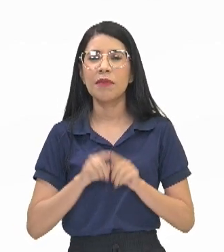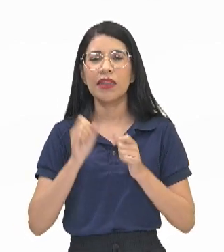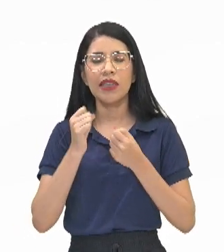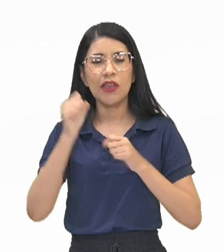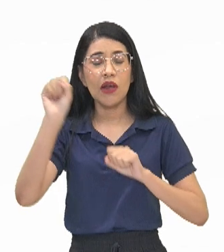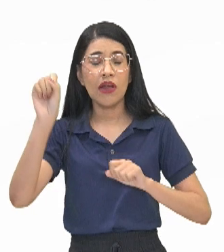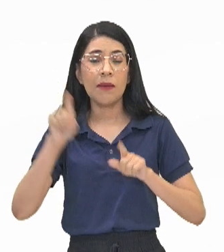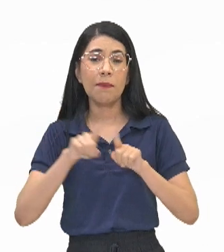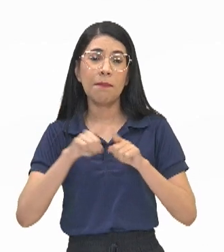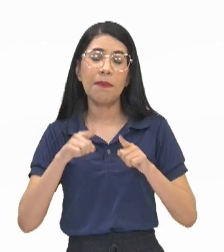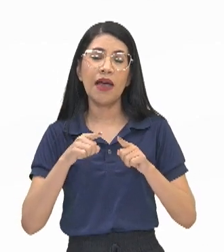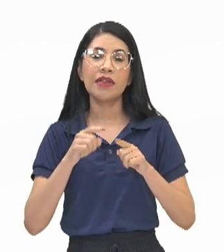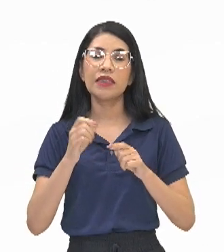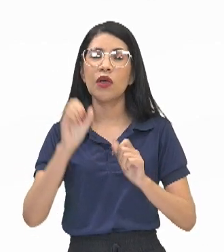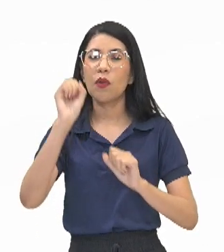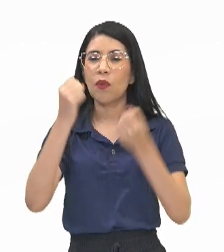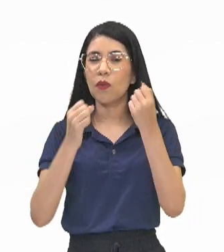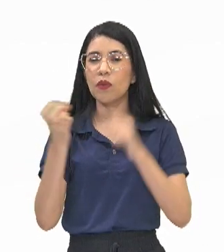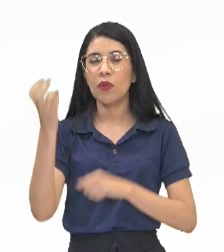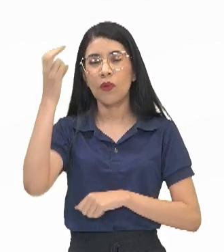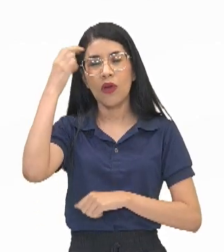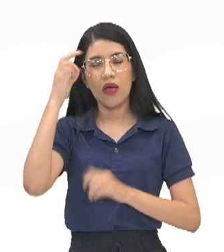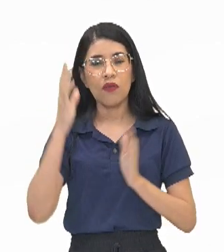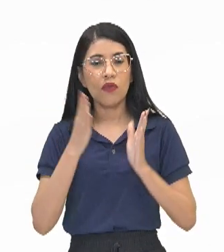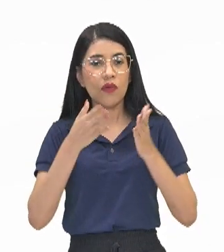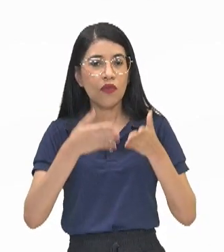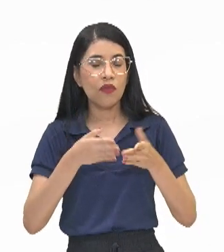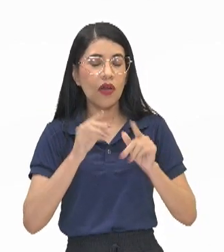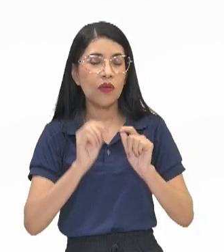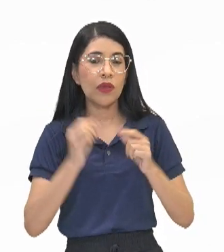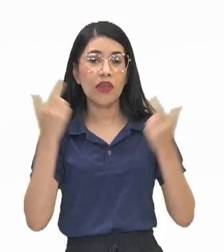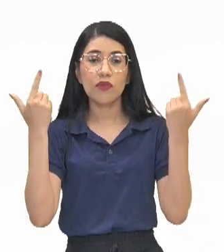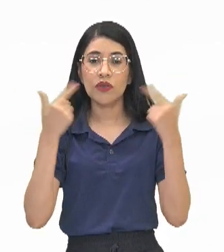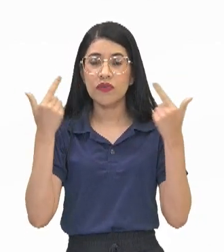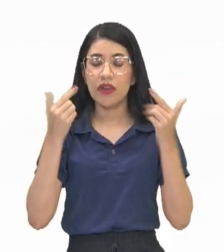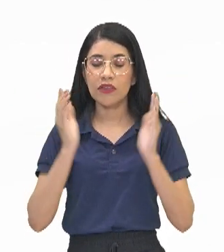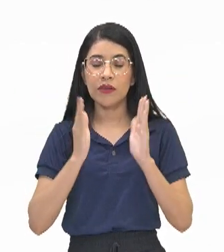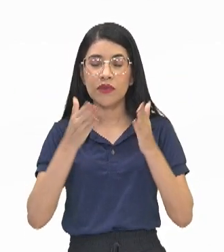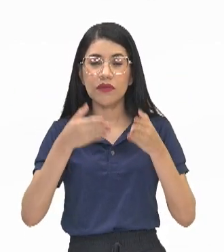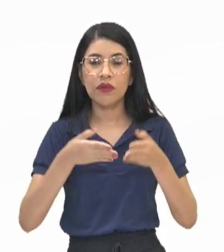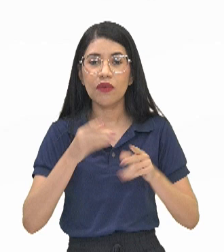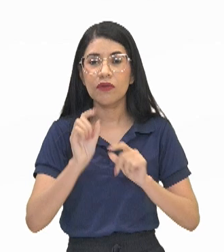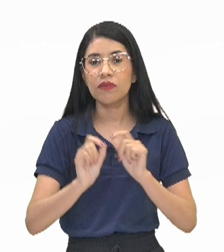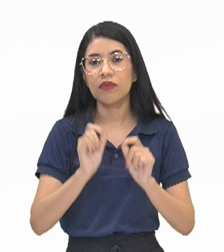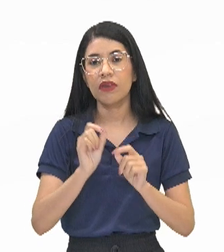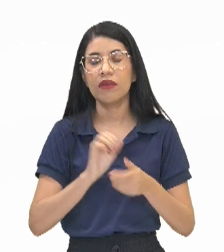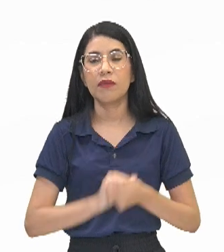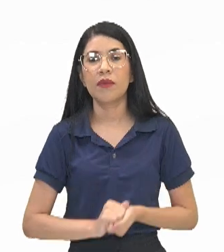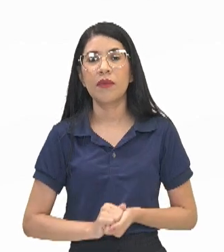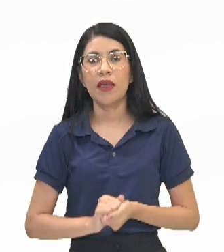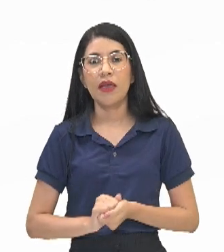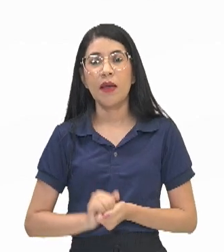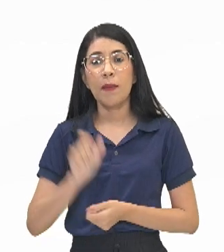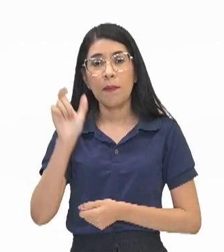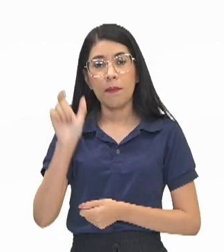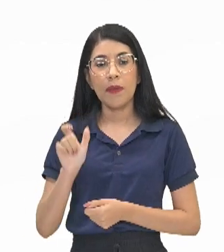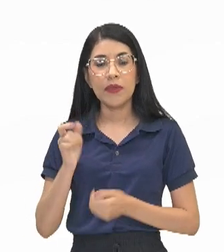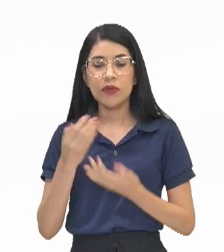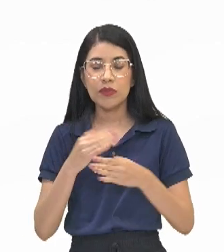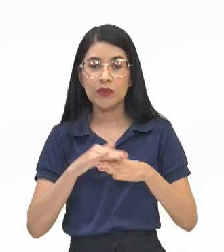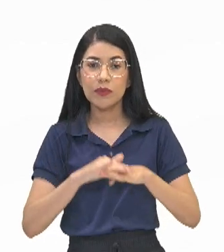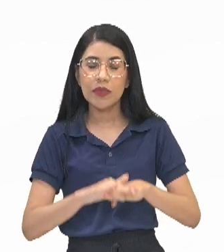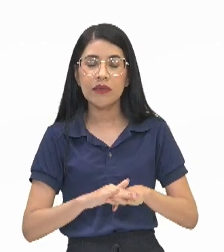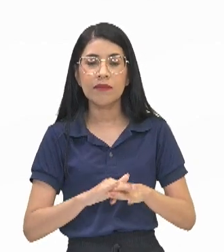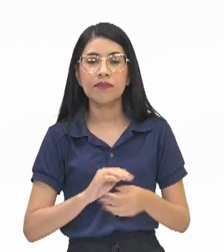indústria cultural ela fixa o quê? O divertimento, né? Tudo voltado para submeter o consumidor.